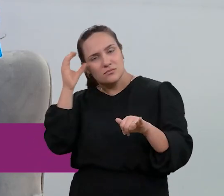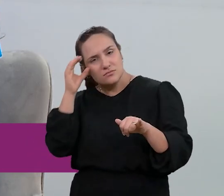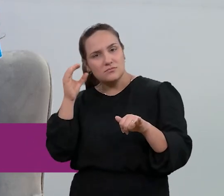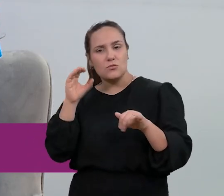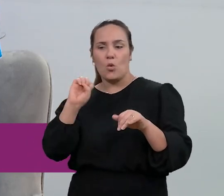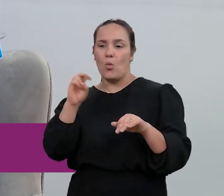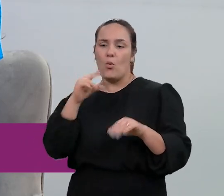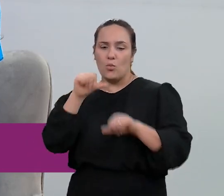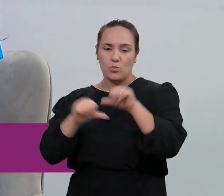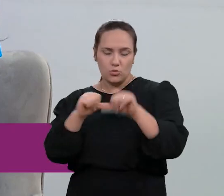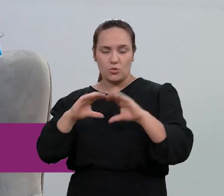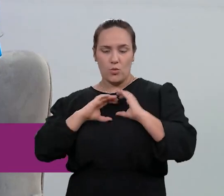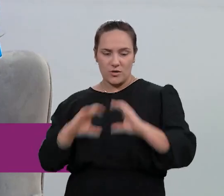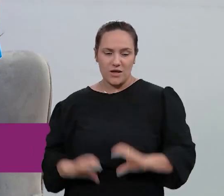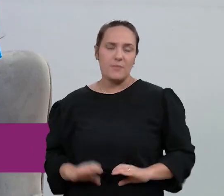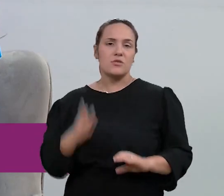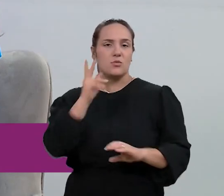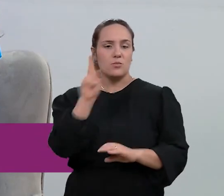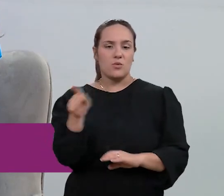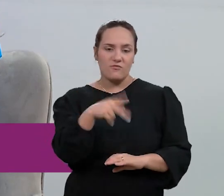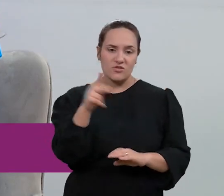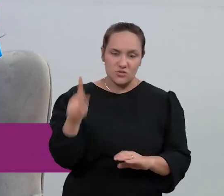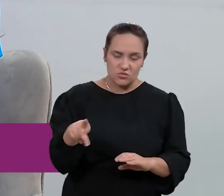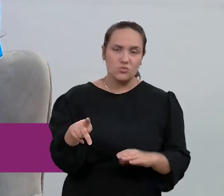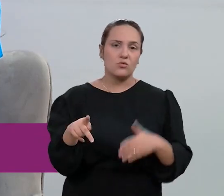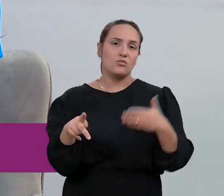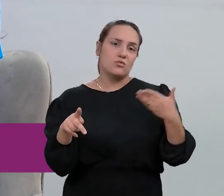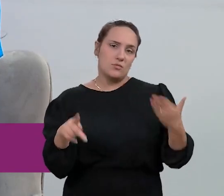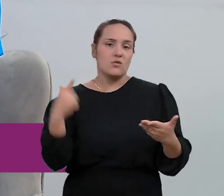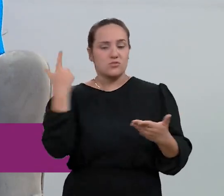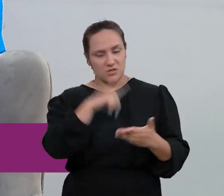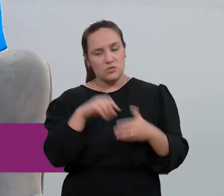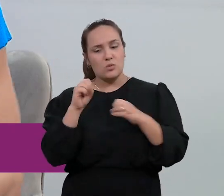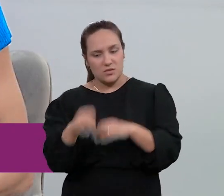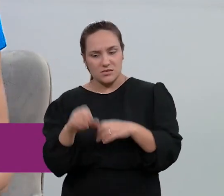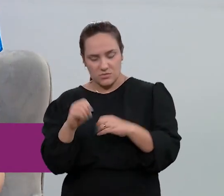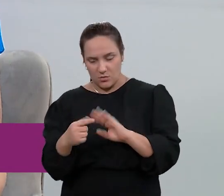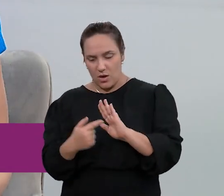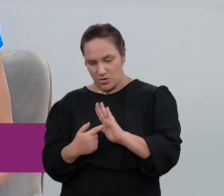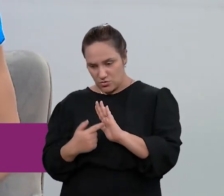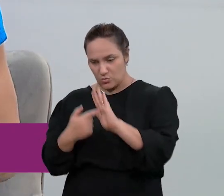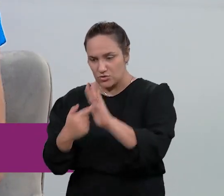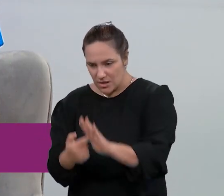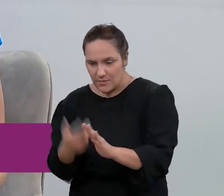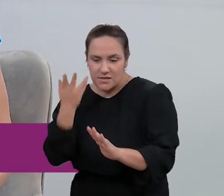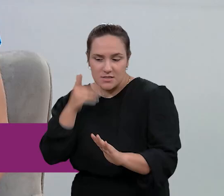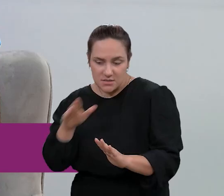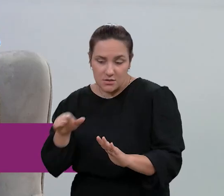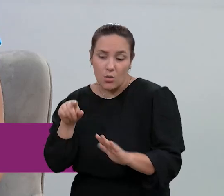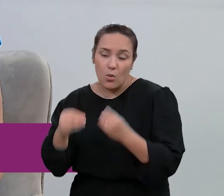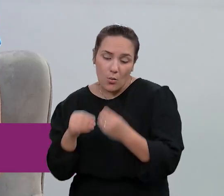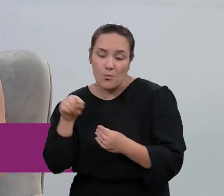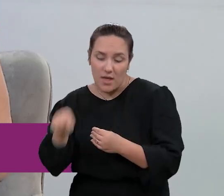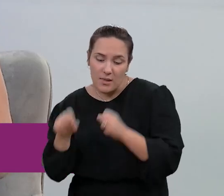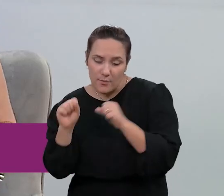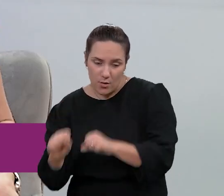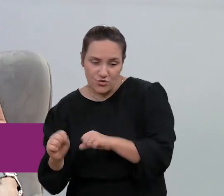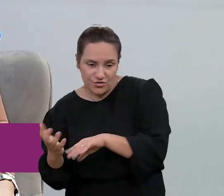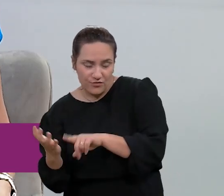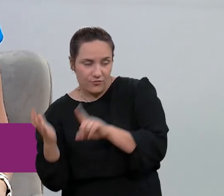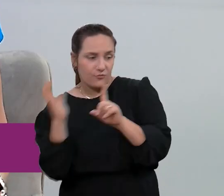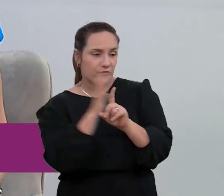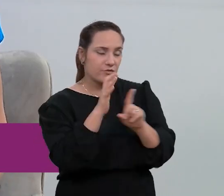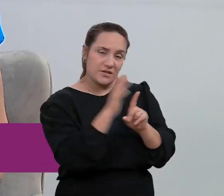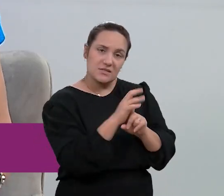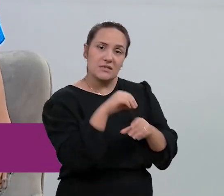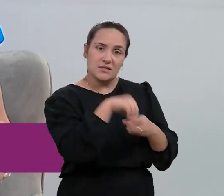comportamento dos professores na escola para transformar a educação em algo mais ativo onde a criança possa de repente ajudar a transformar a realidade em que ela vive